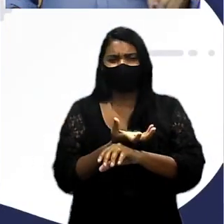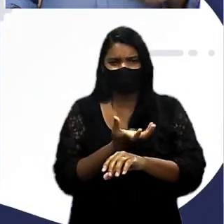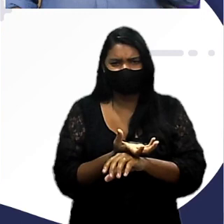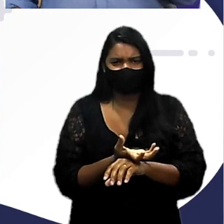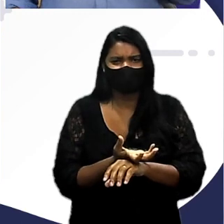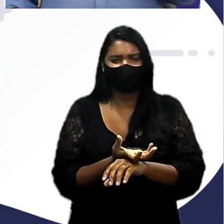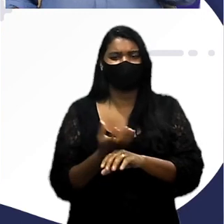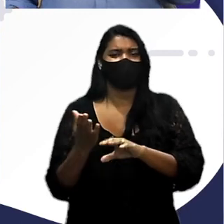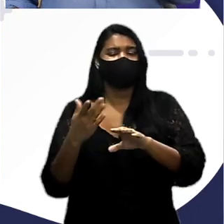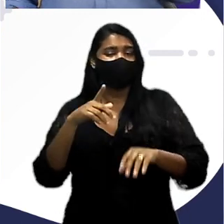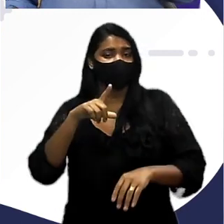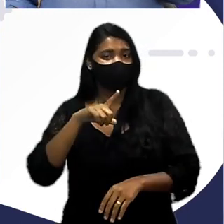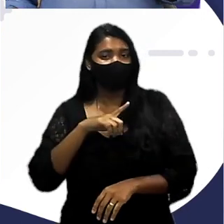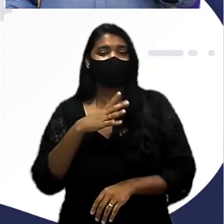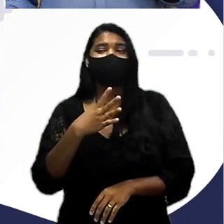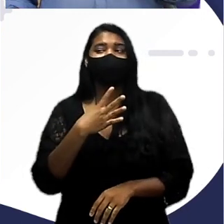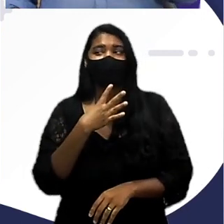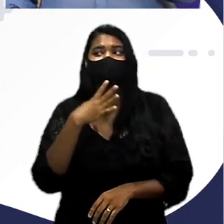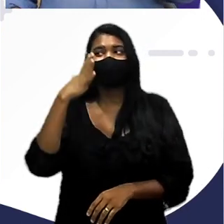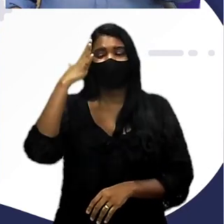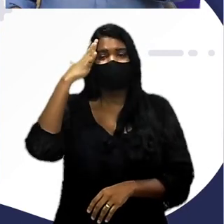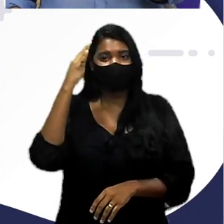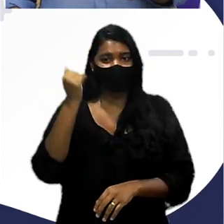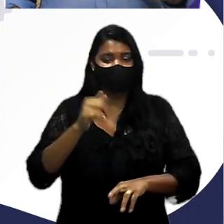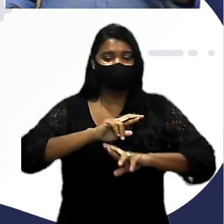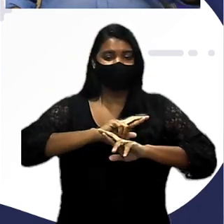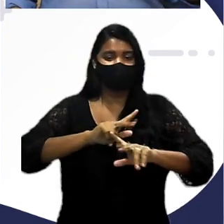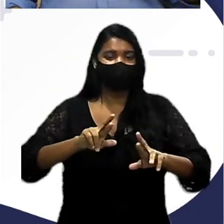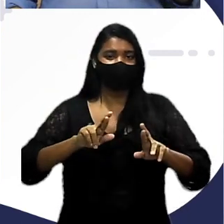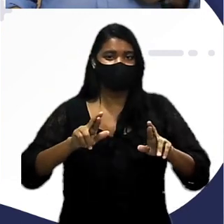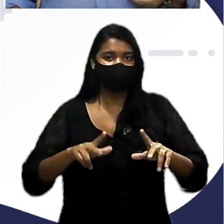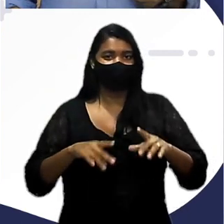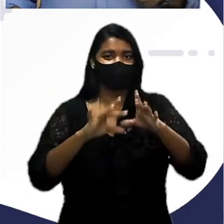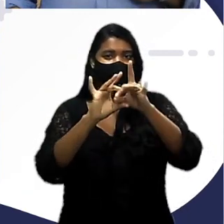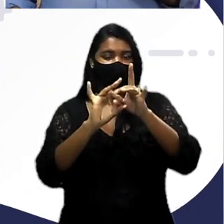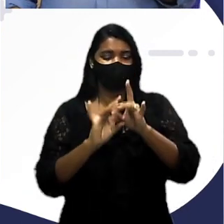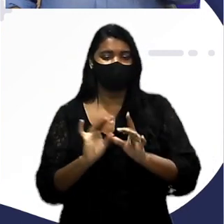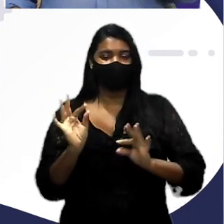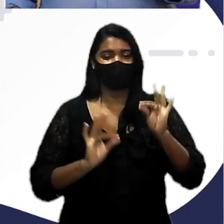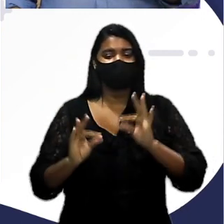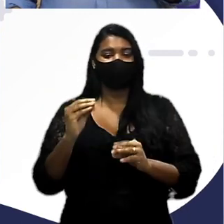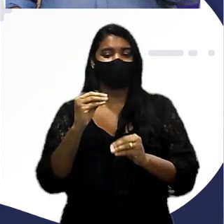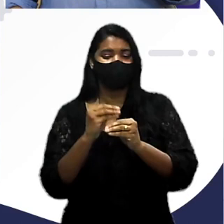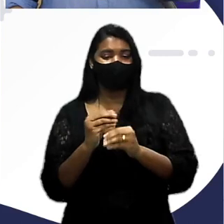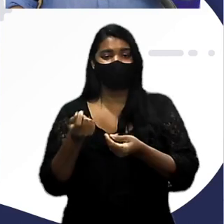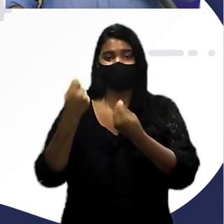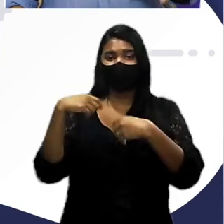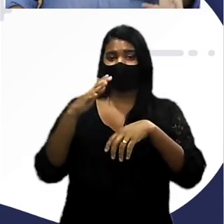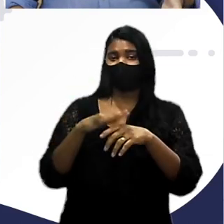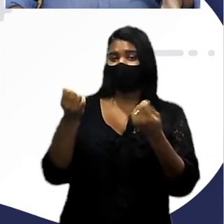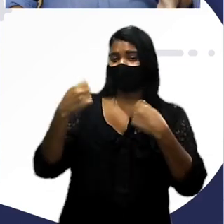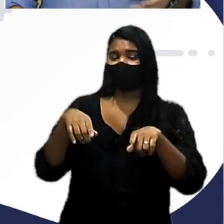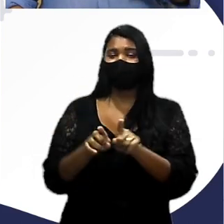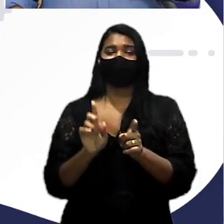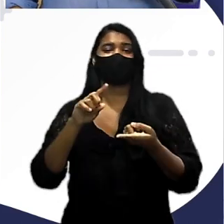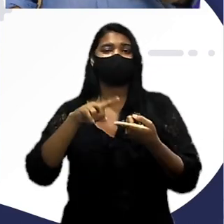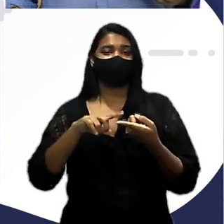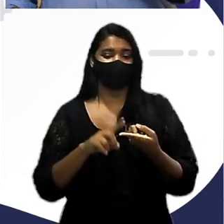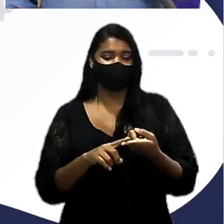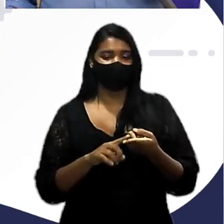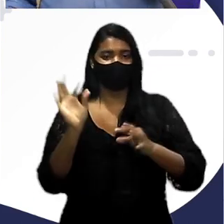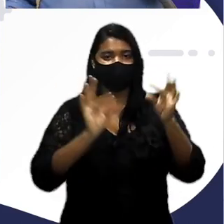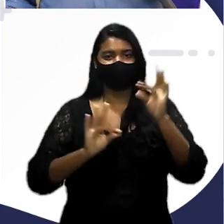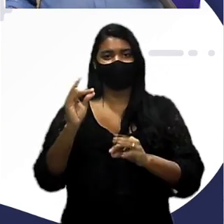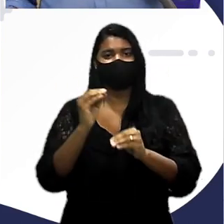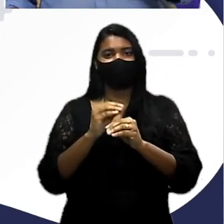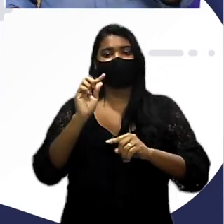multidisciplinar eu tenho conhecimento de diferentes conteúdos e isso me dá a possibilidade de produzir